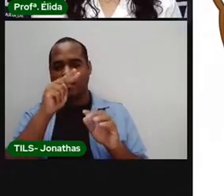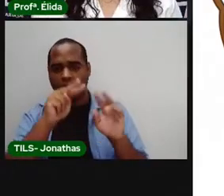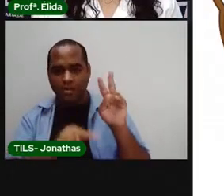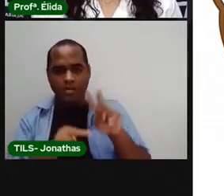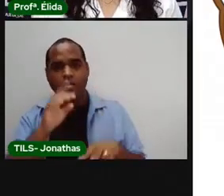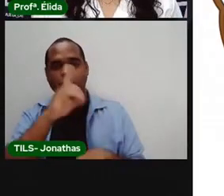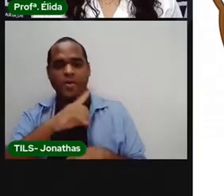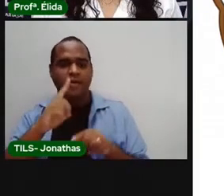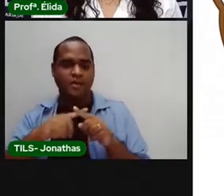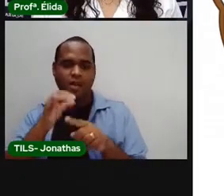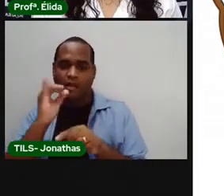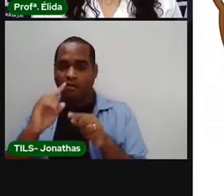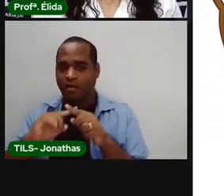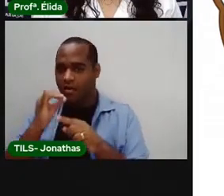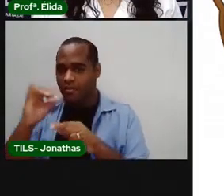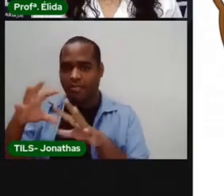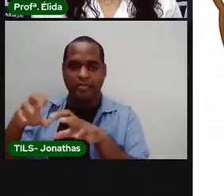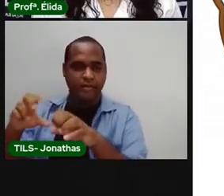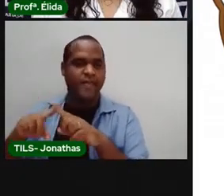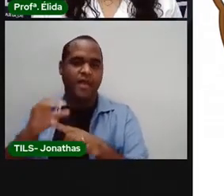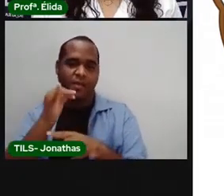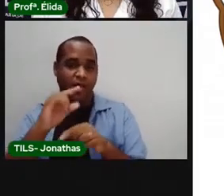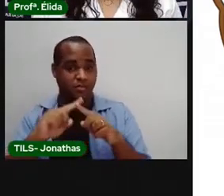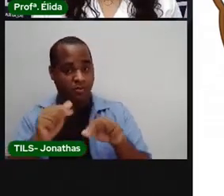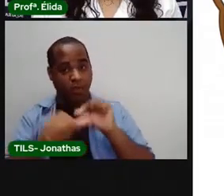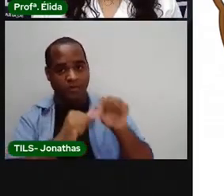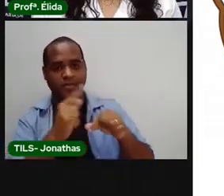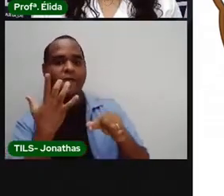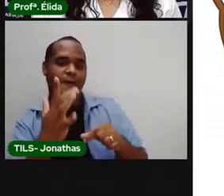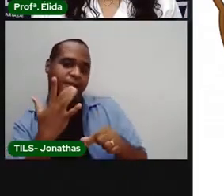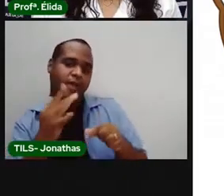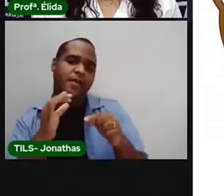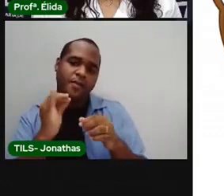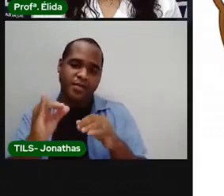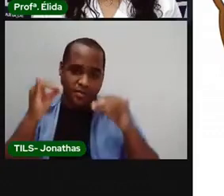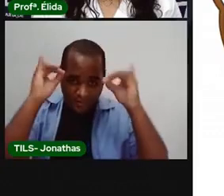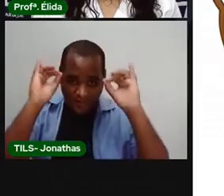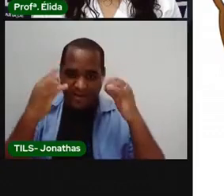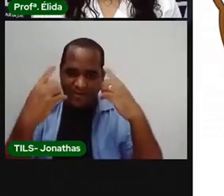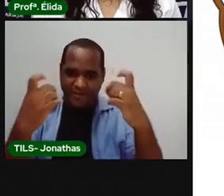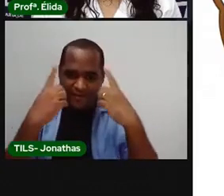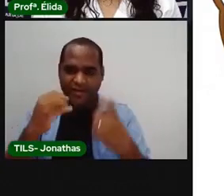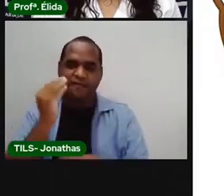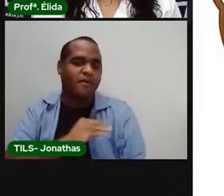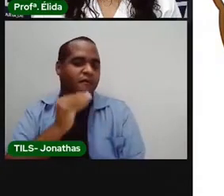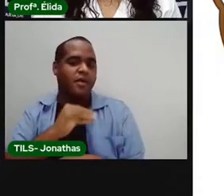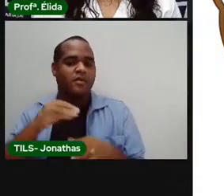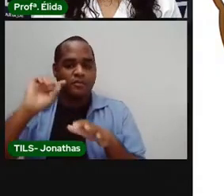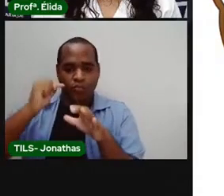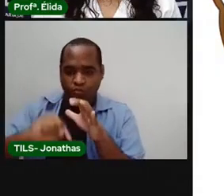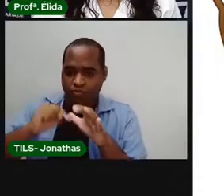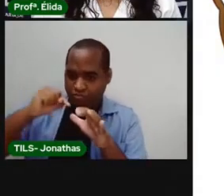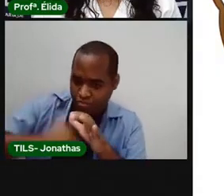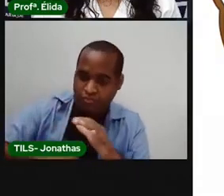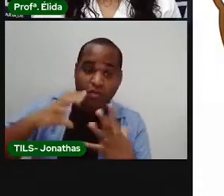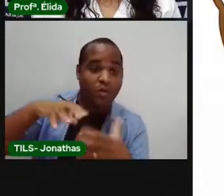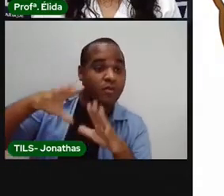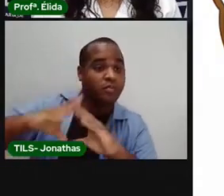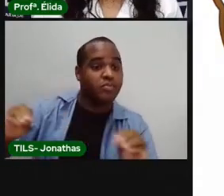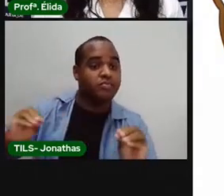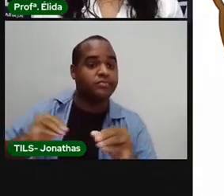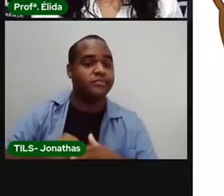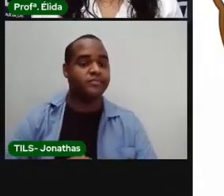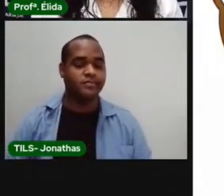é domingo, pé de cachimbo, cachimba de barro, bate no jarro, jarra de ouro, bate no tudo, toda a valente, bate na gente, a gente é fraco, cai no buraco, buraco, a conta acabou se